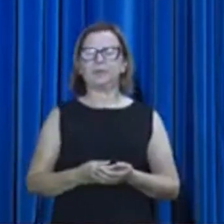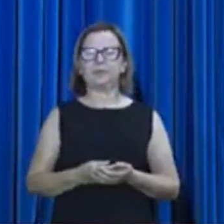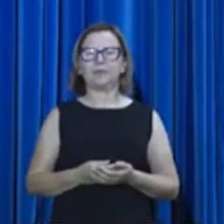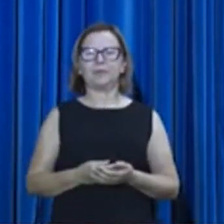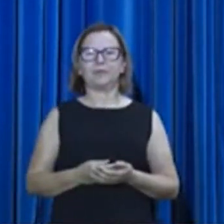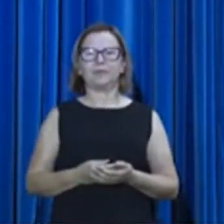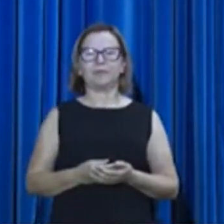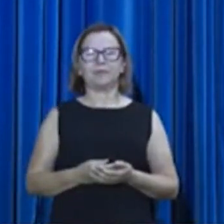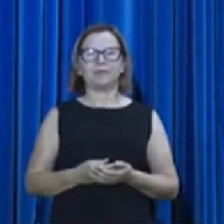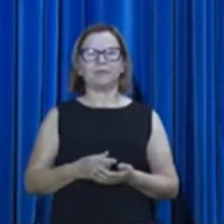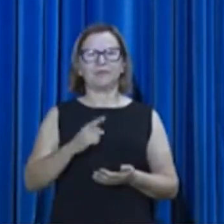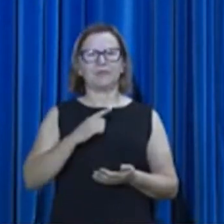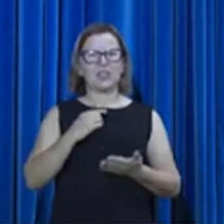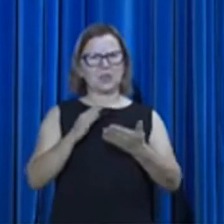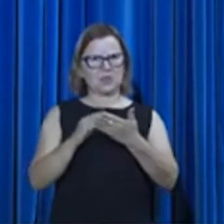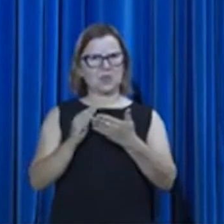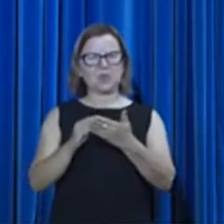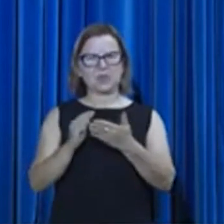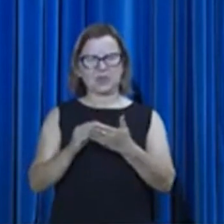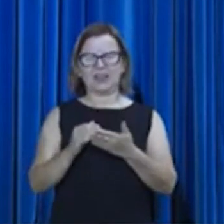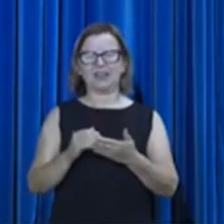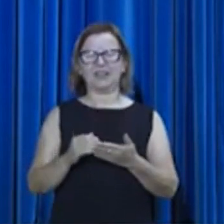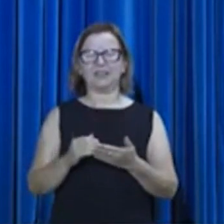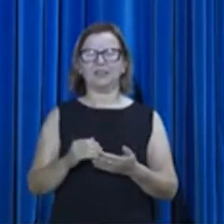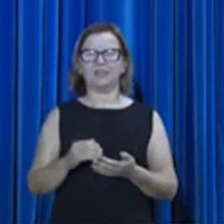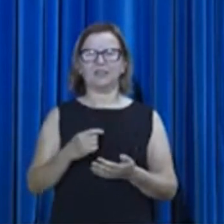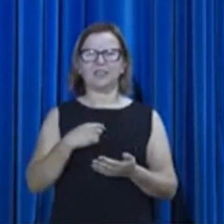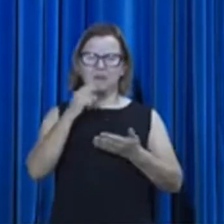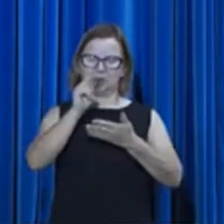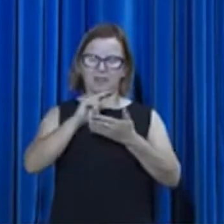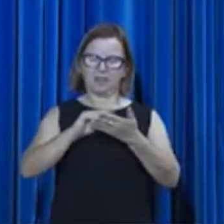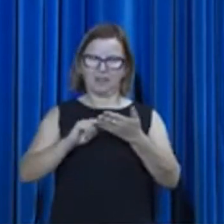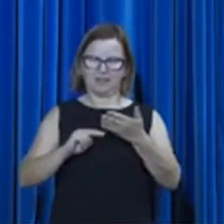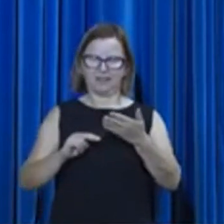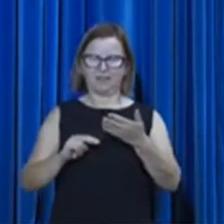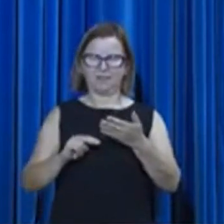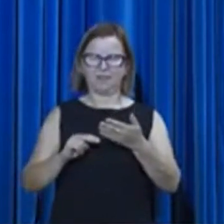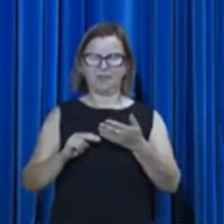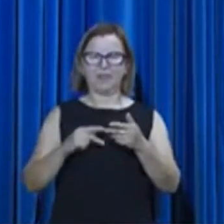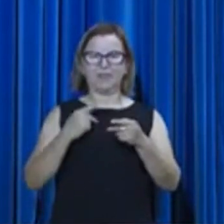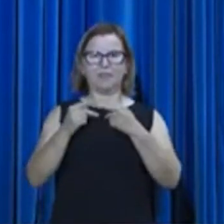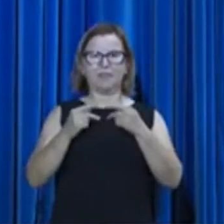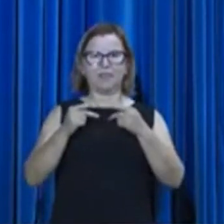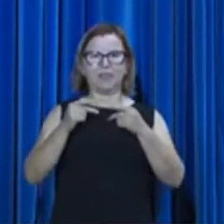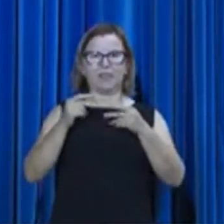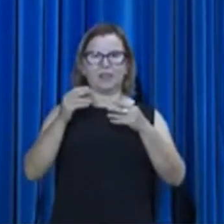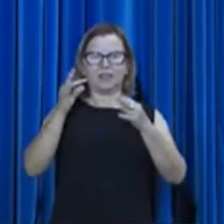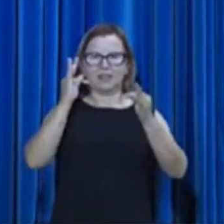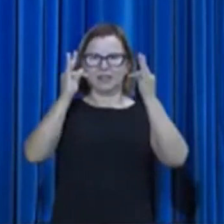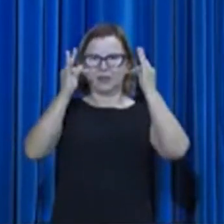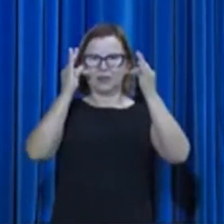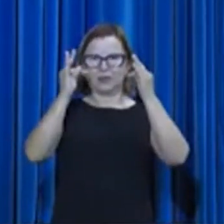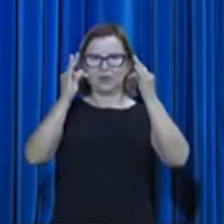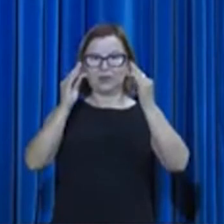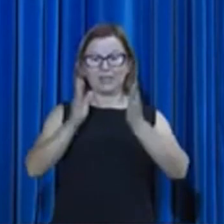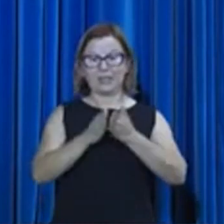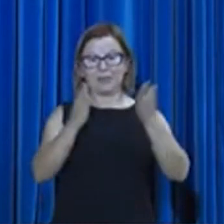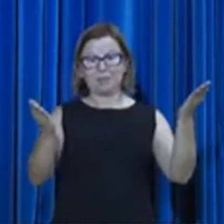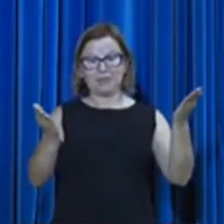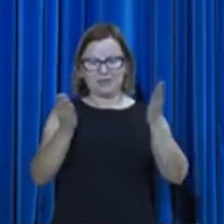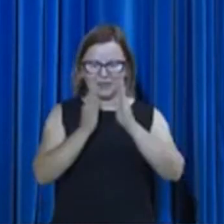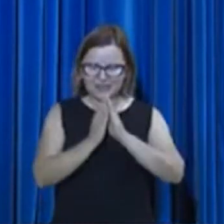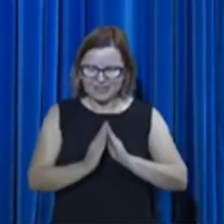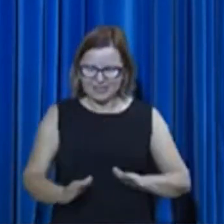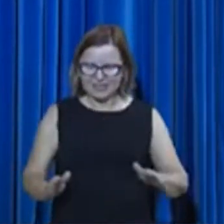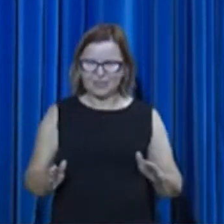lendo, chamado David Peterson, autor do livro intitulado Teologia Bíblica da Adoração, cultuando a Deus